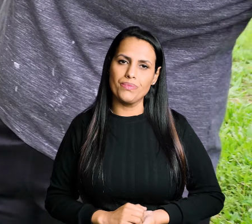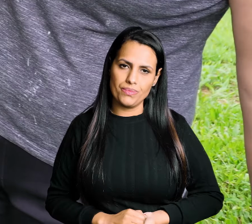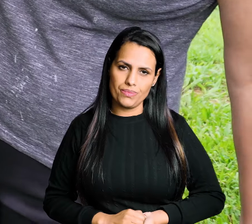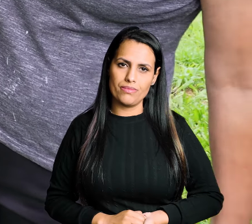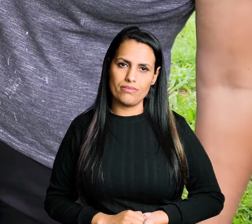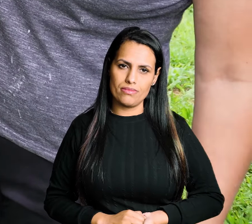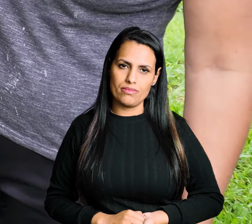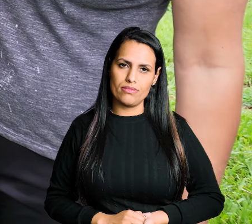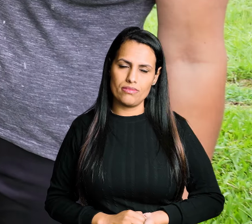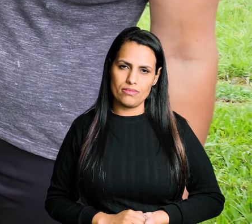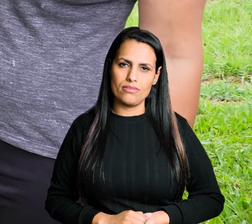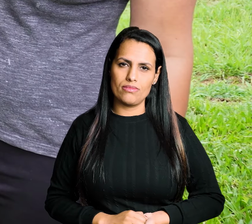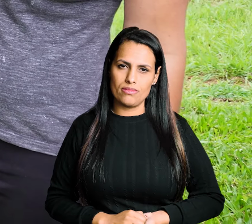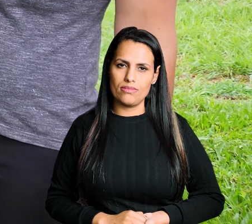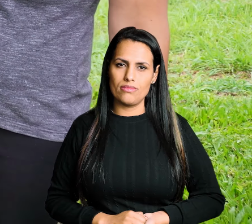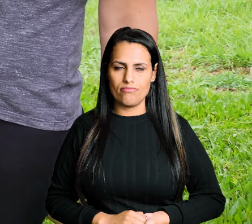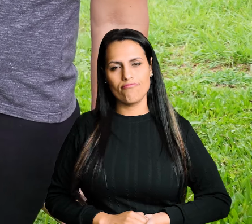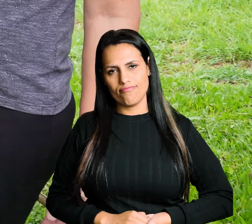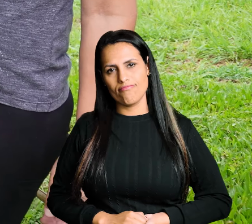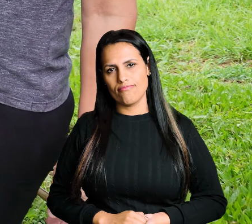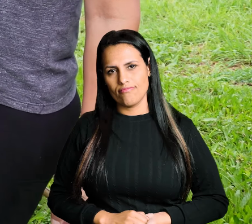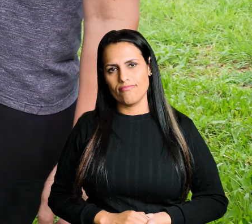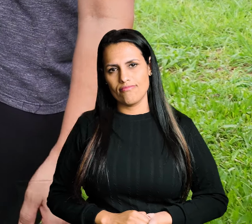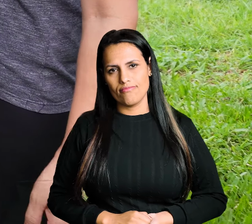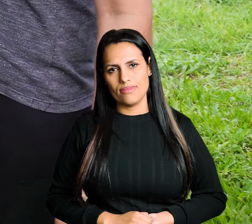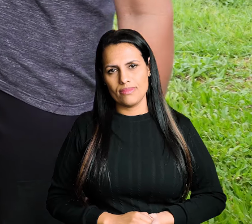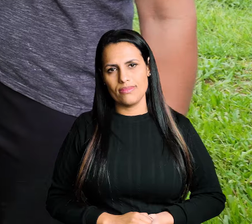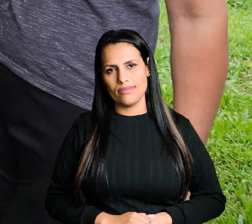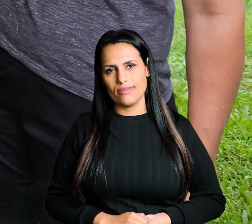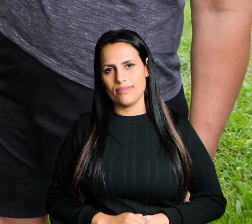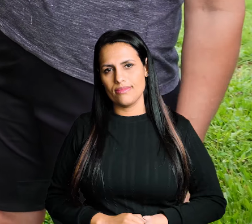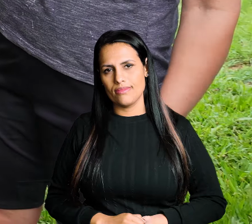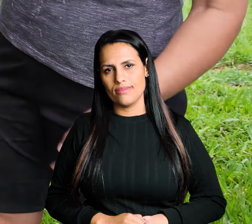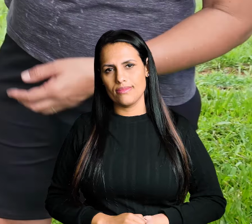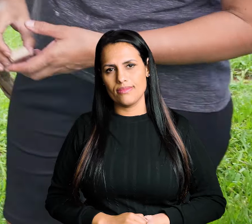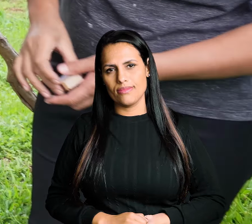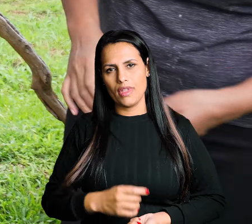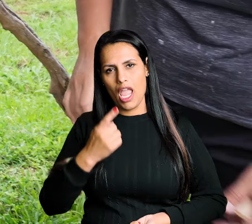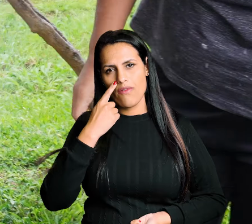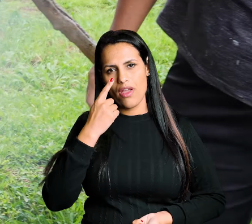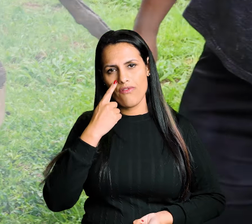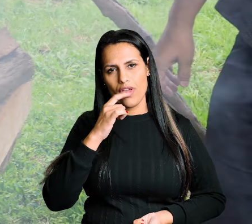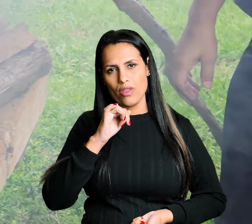Daí lá atrás a chaminé do forno já vai saindo lá, a fumaça. Senão abafa,